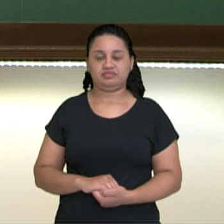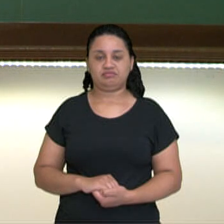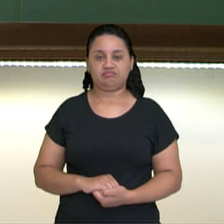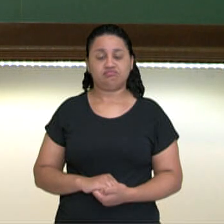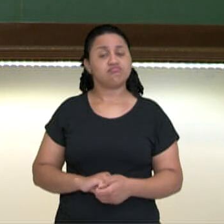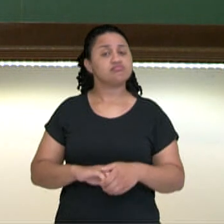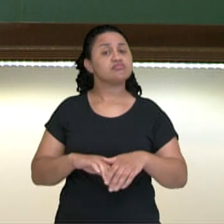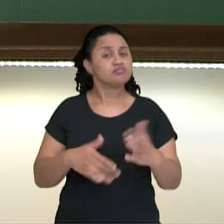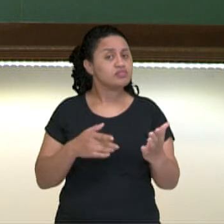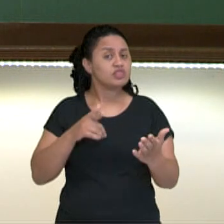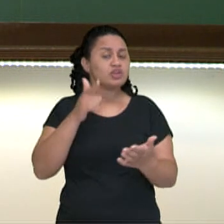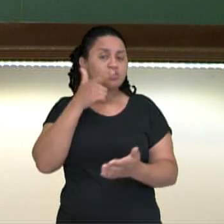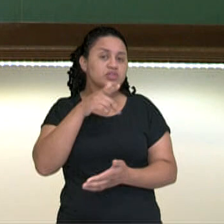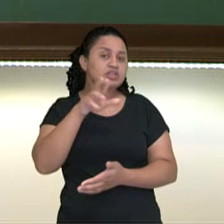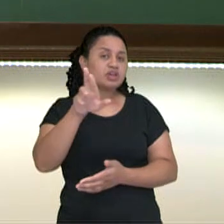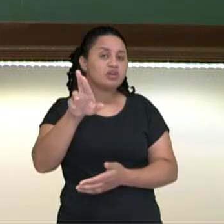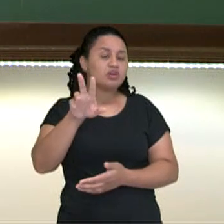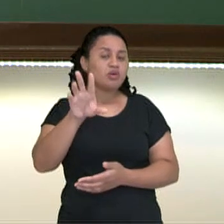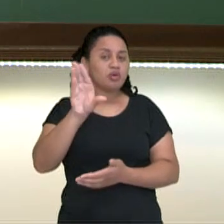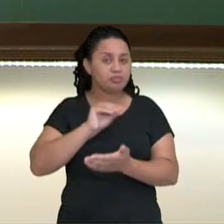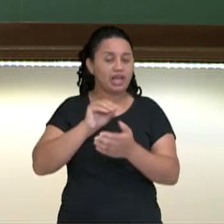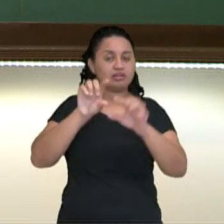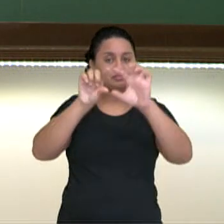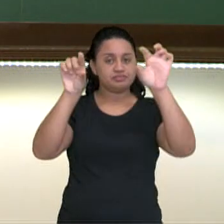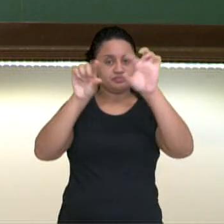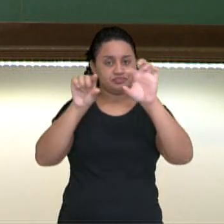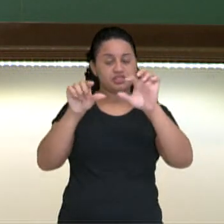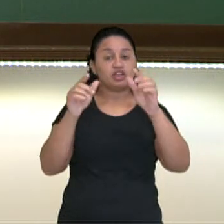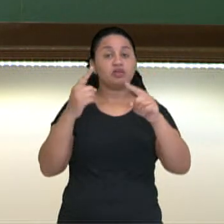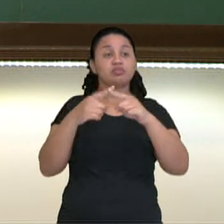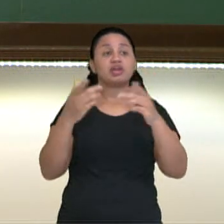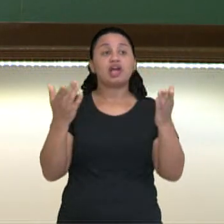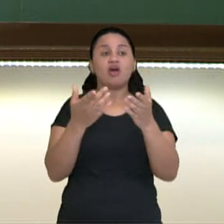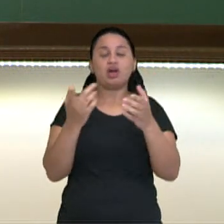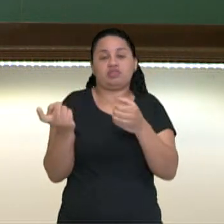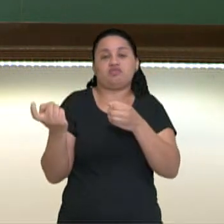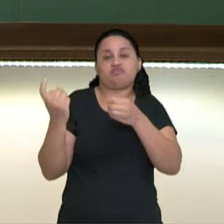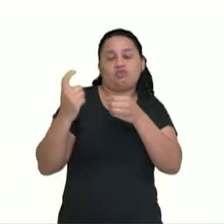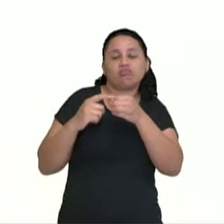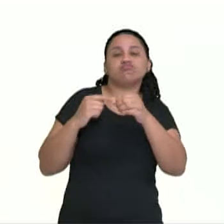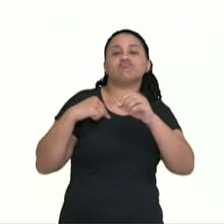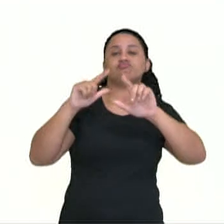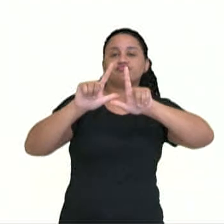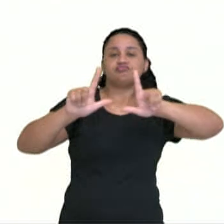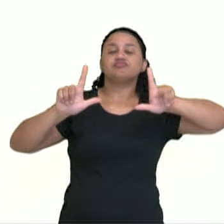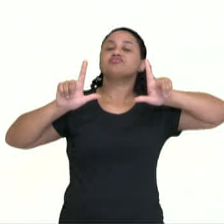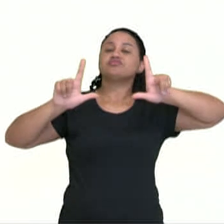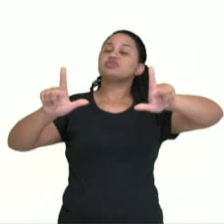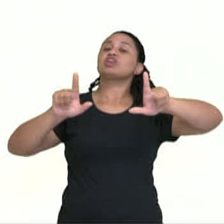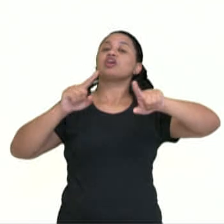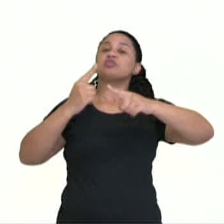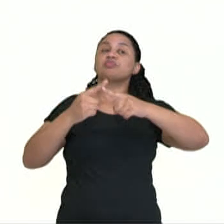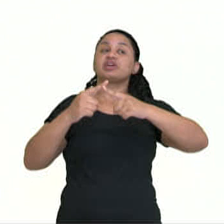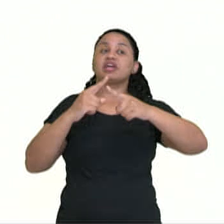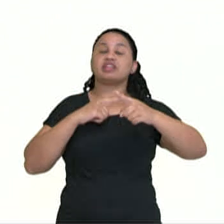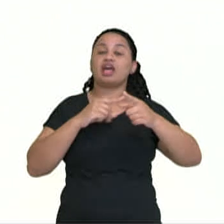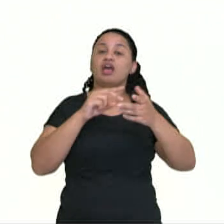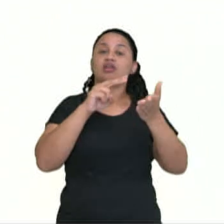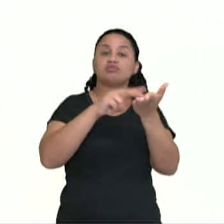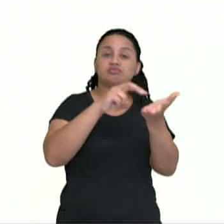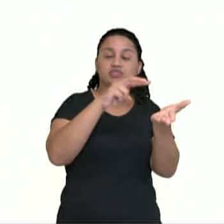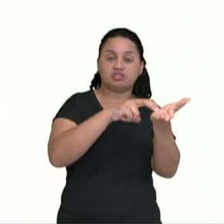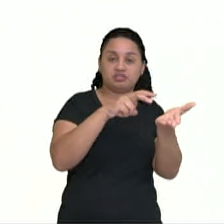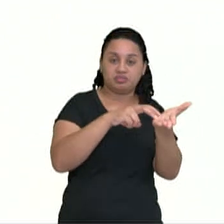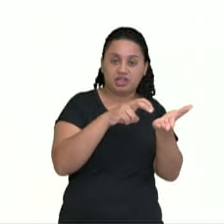E aí, você conseguiu copiar o enunciado? Porque agora eu vou deixar nessa tela que tem ali o vocabulário